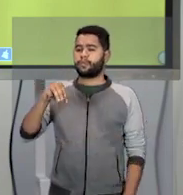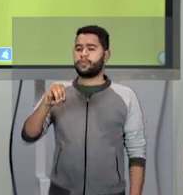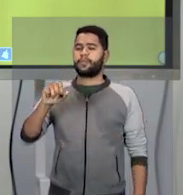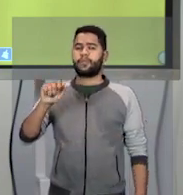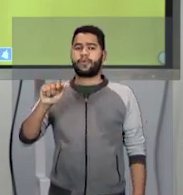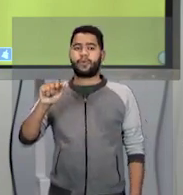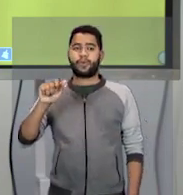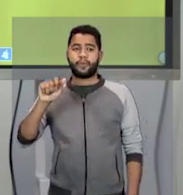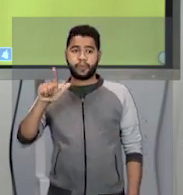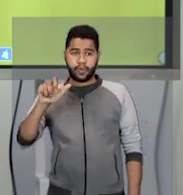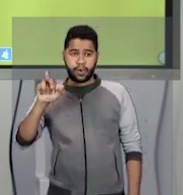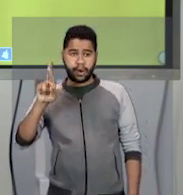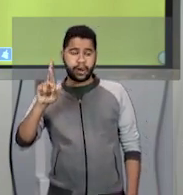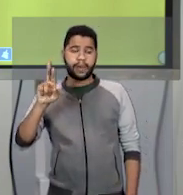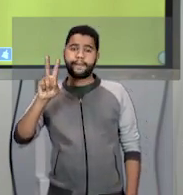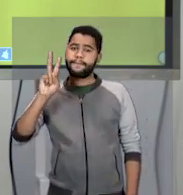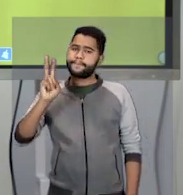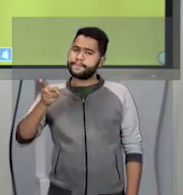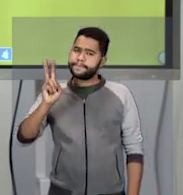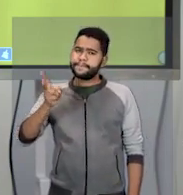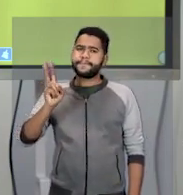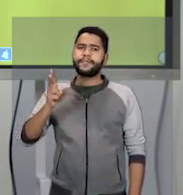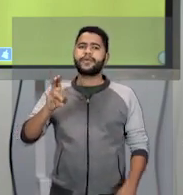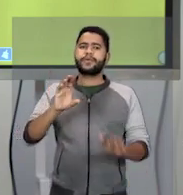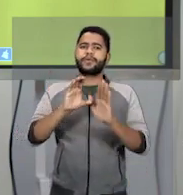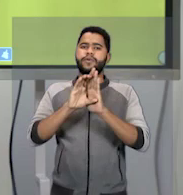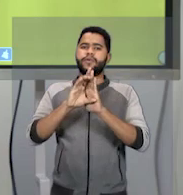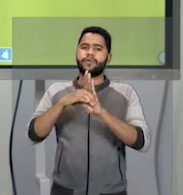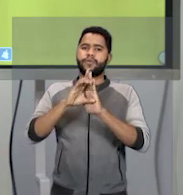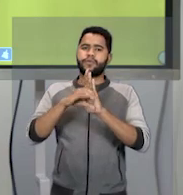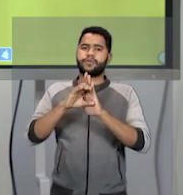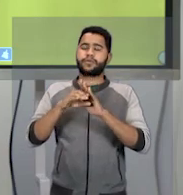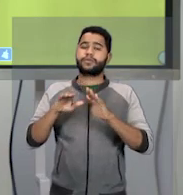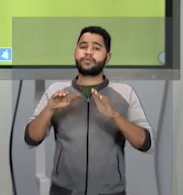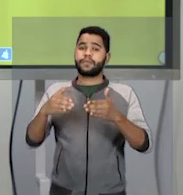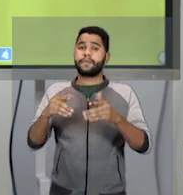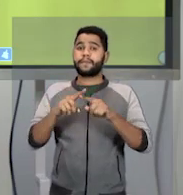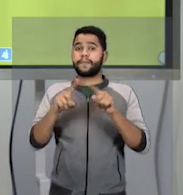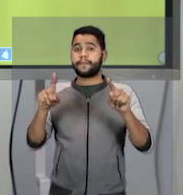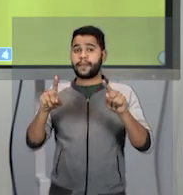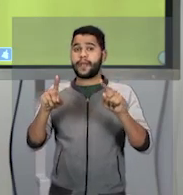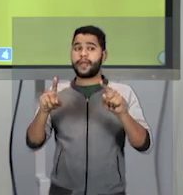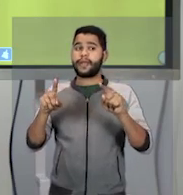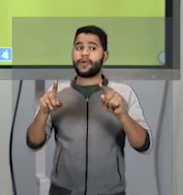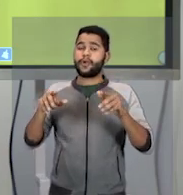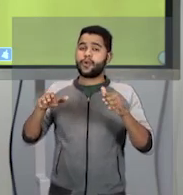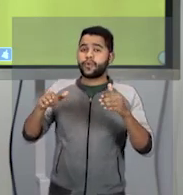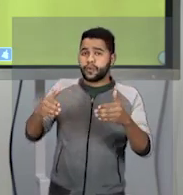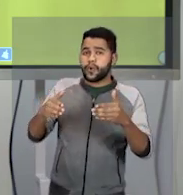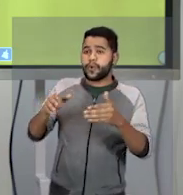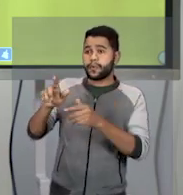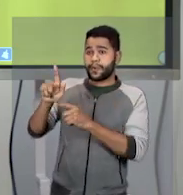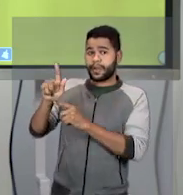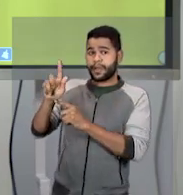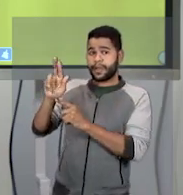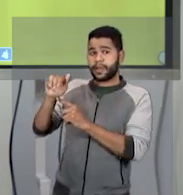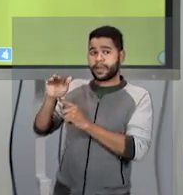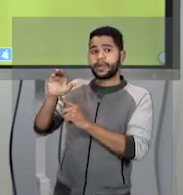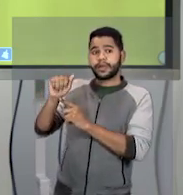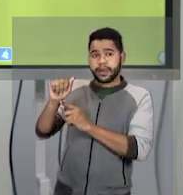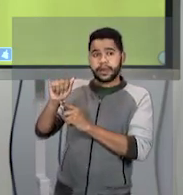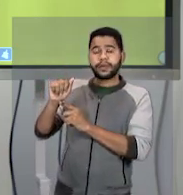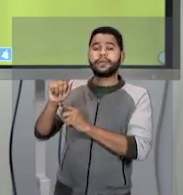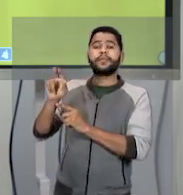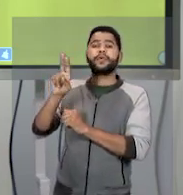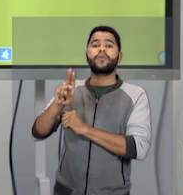que também é o mesmo conceito de calor específico, mas ao invés de trabalhar com gramas, se